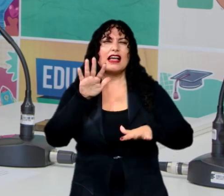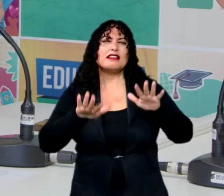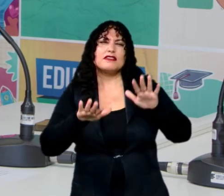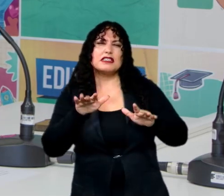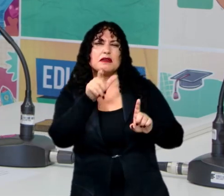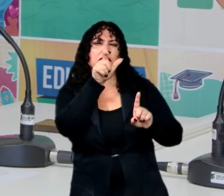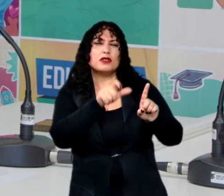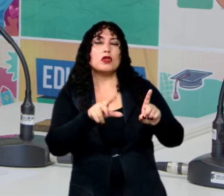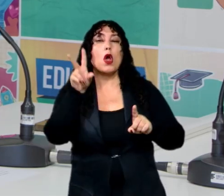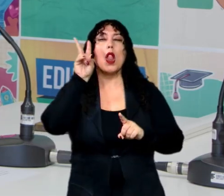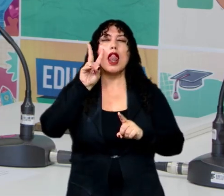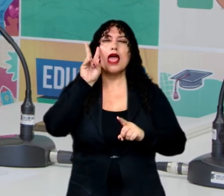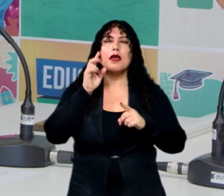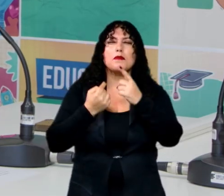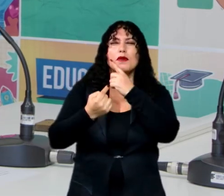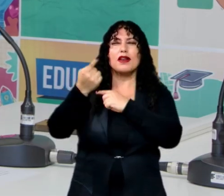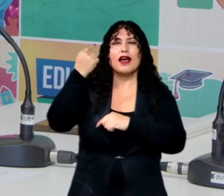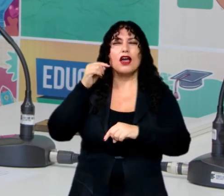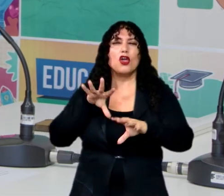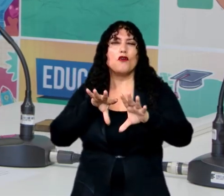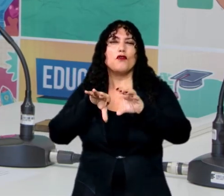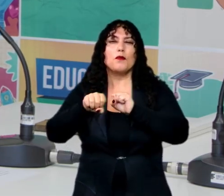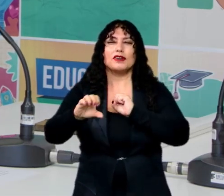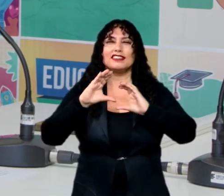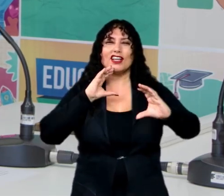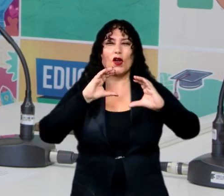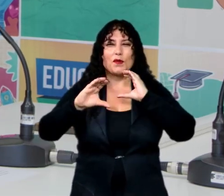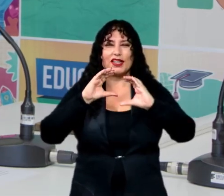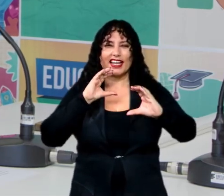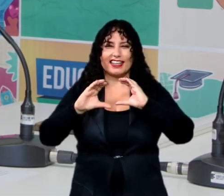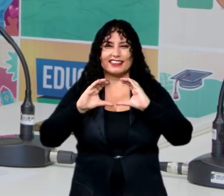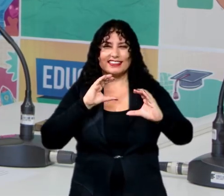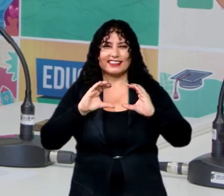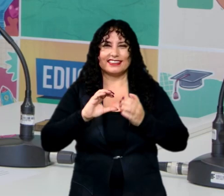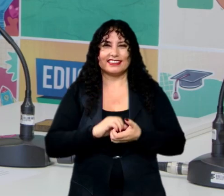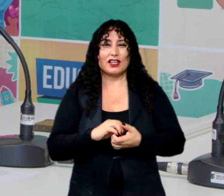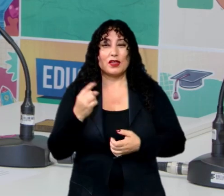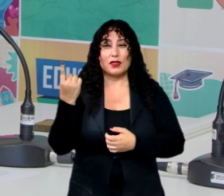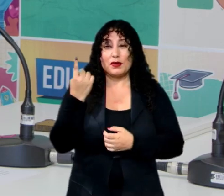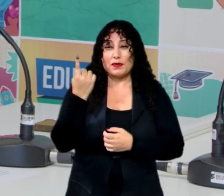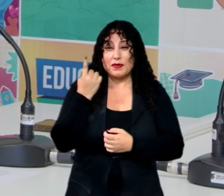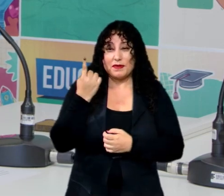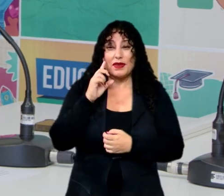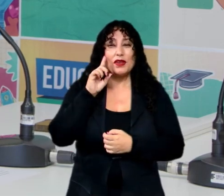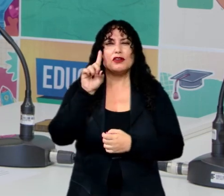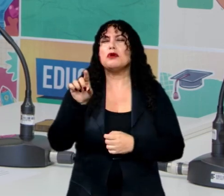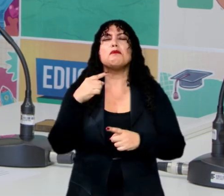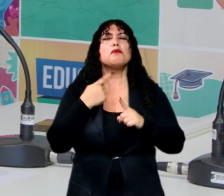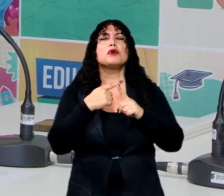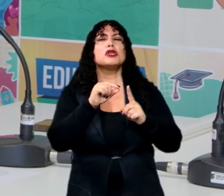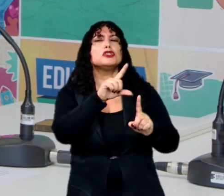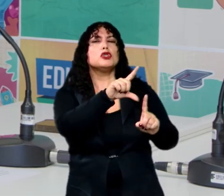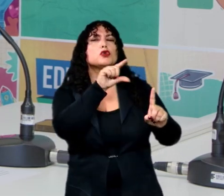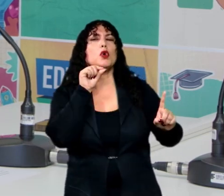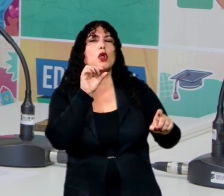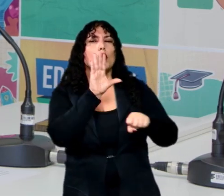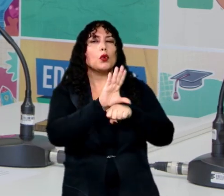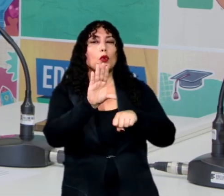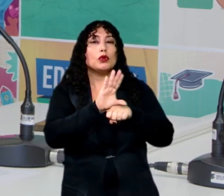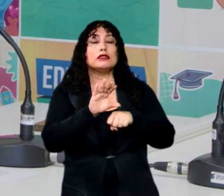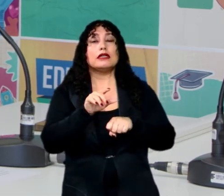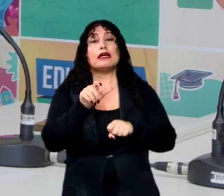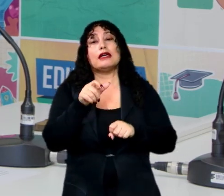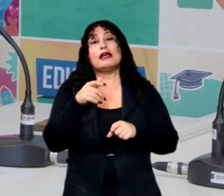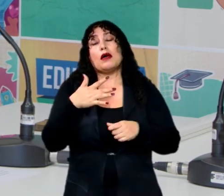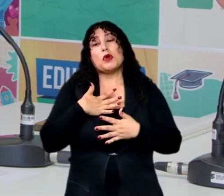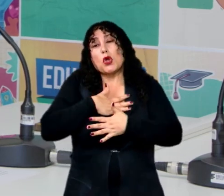fala, eu lembro que eu me formei em comunicação, e aí, no primeiro dia, por que você escolheu esse curso? Muitas pessoas falavam,